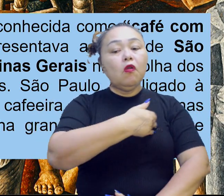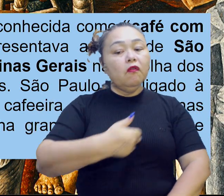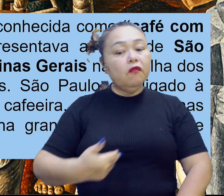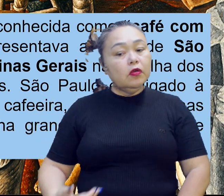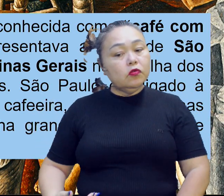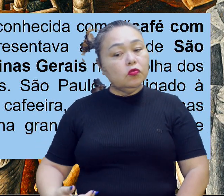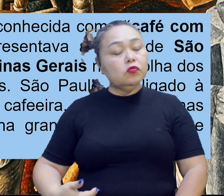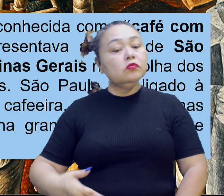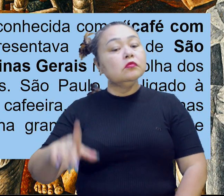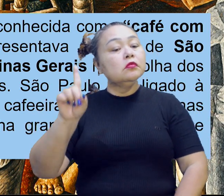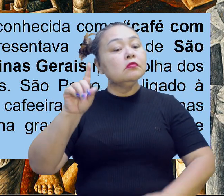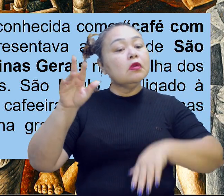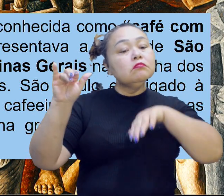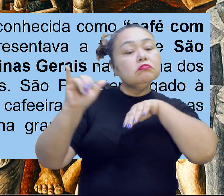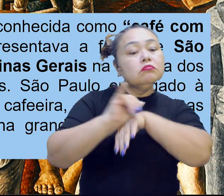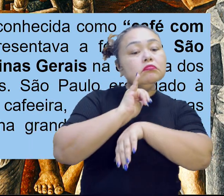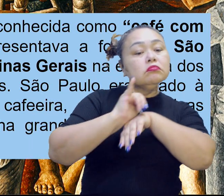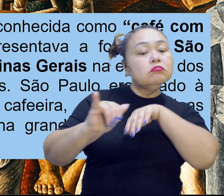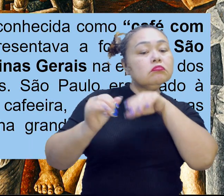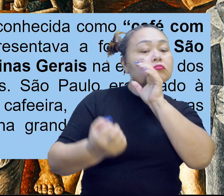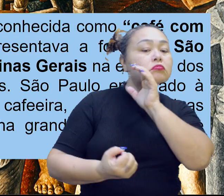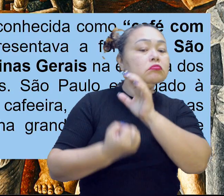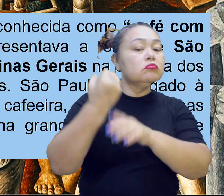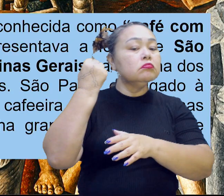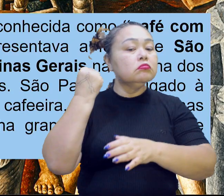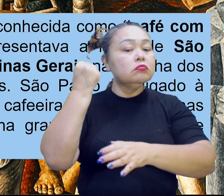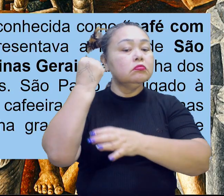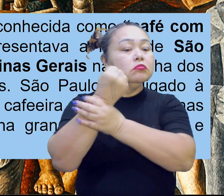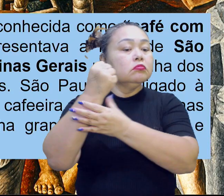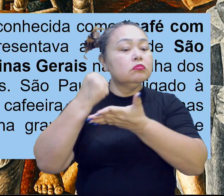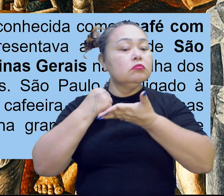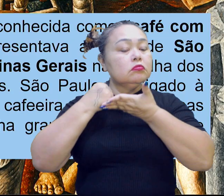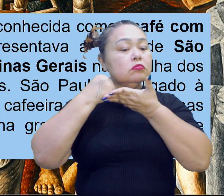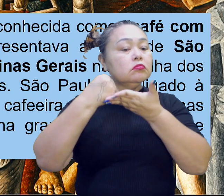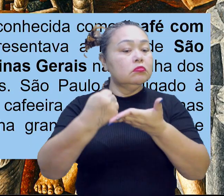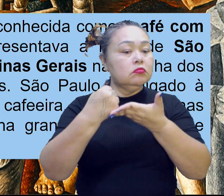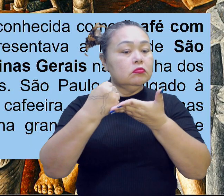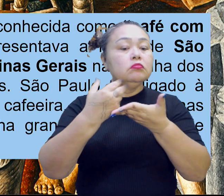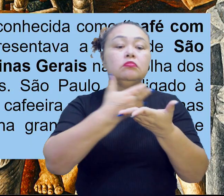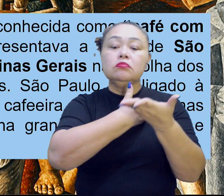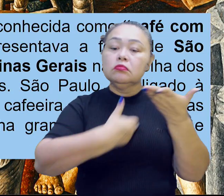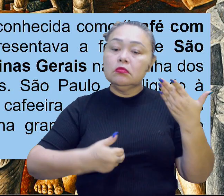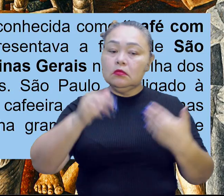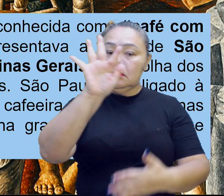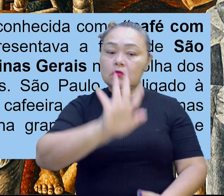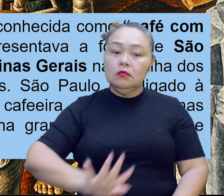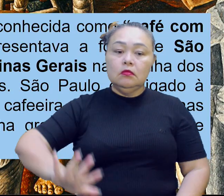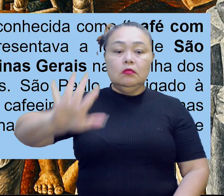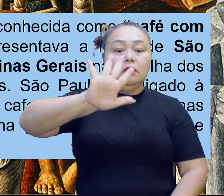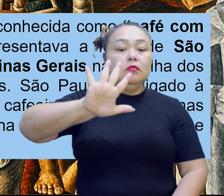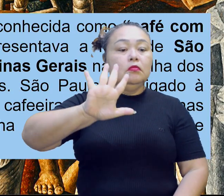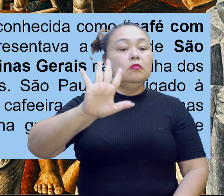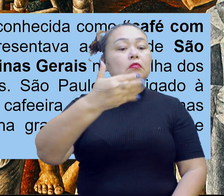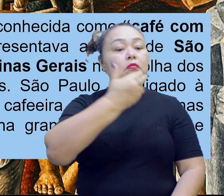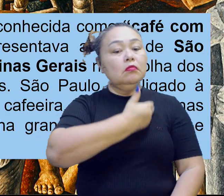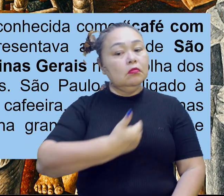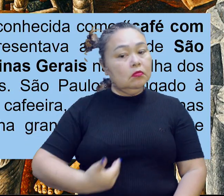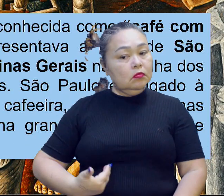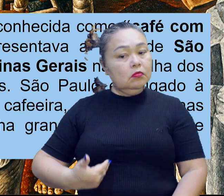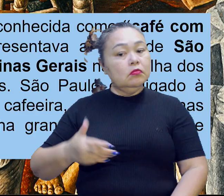governadores, que foi uma estratégia criada para garantir apoio entre o governo federal,